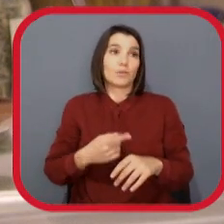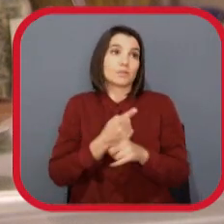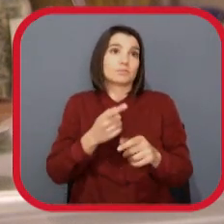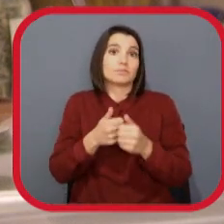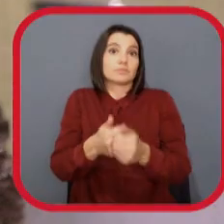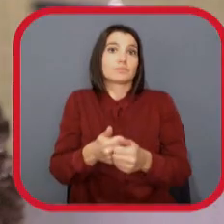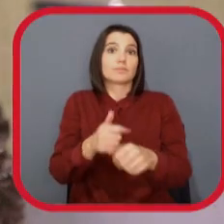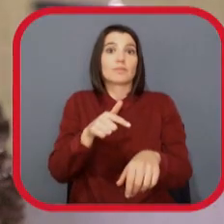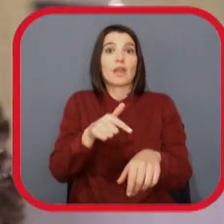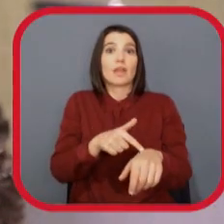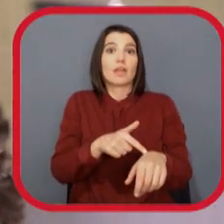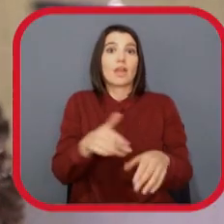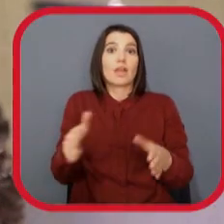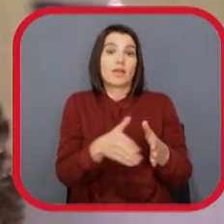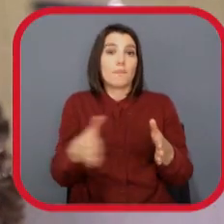obviamente, um